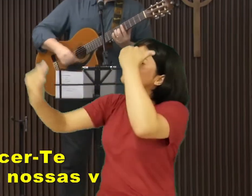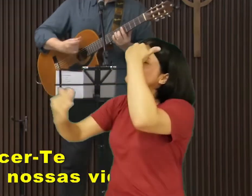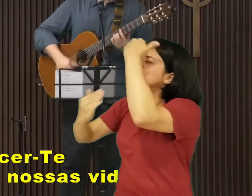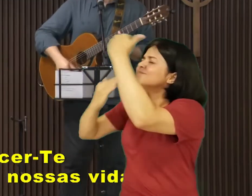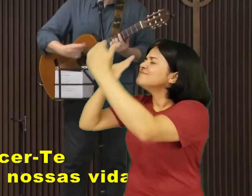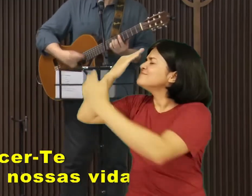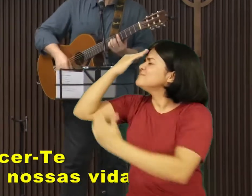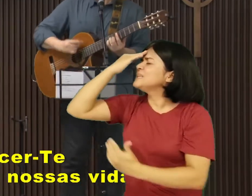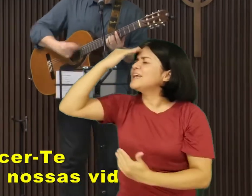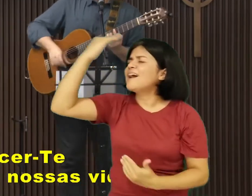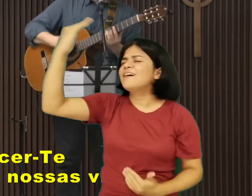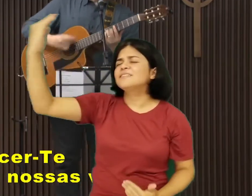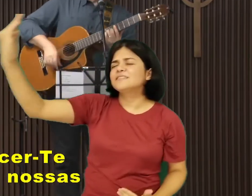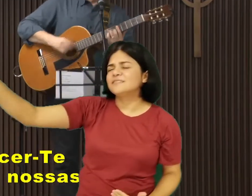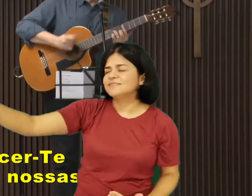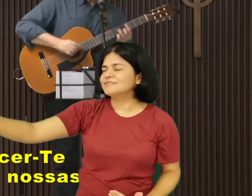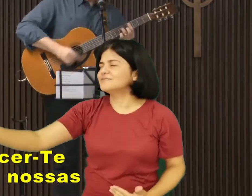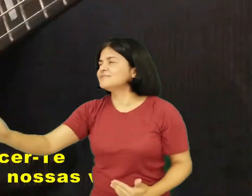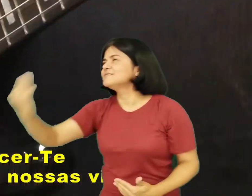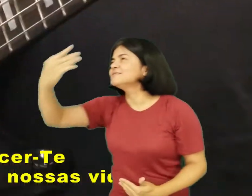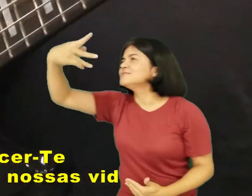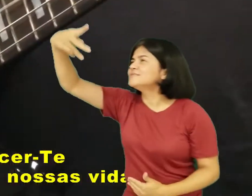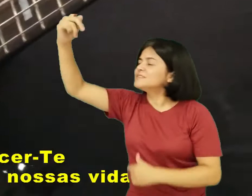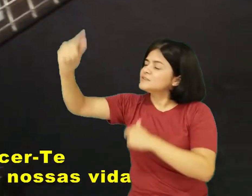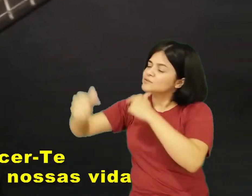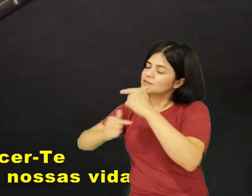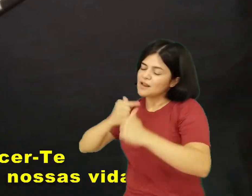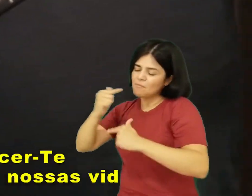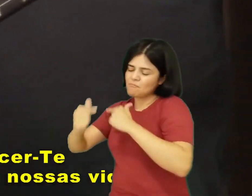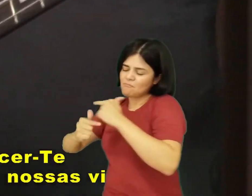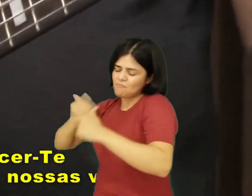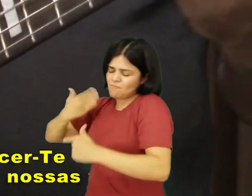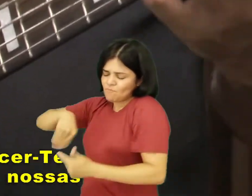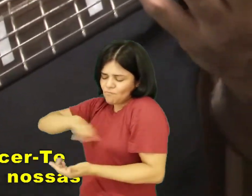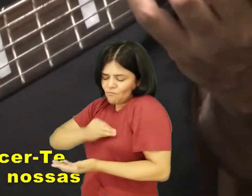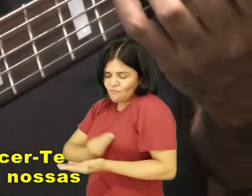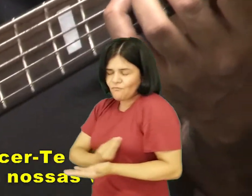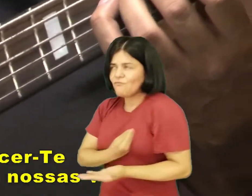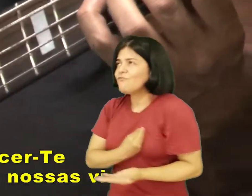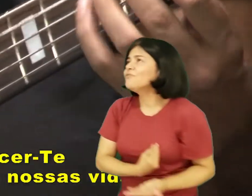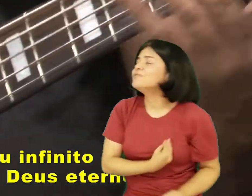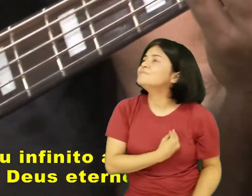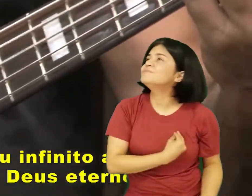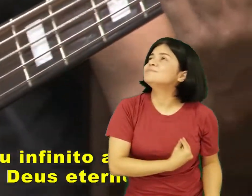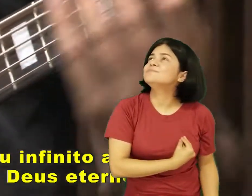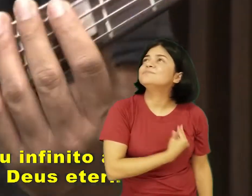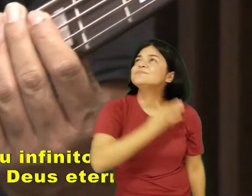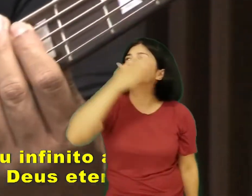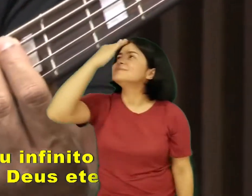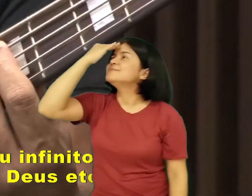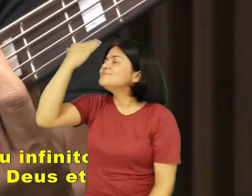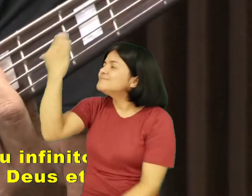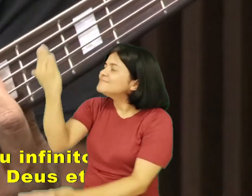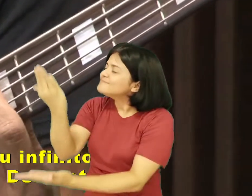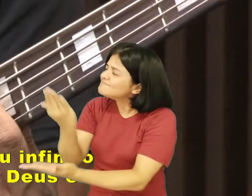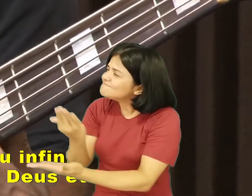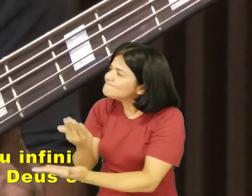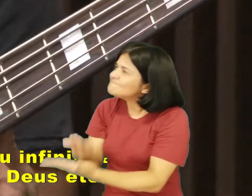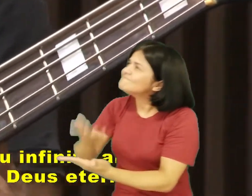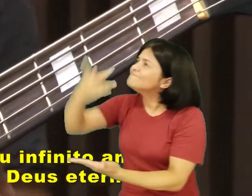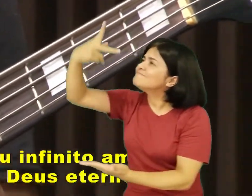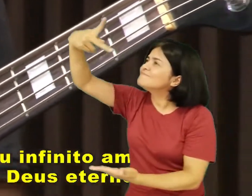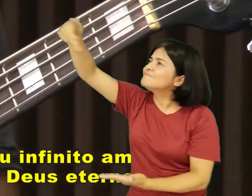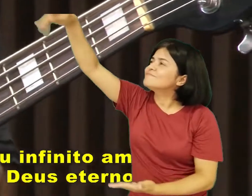e agradecer-te por tua obra em nossas vidas. Confiamos em